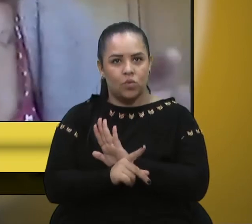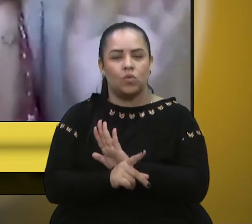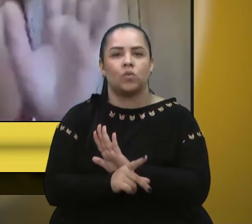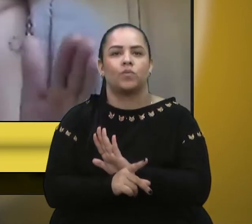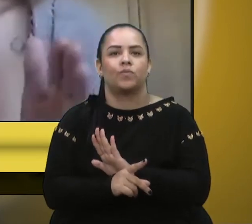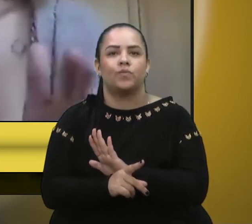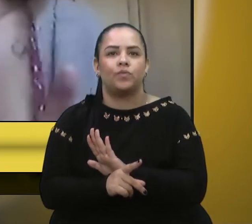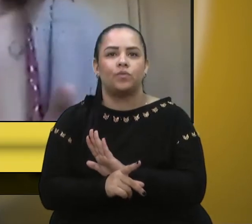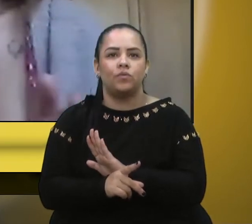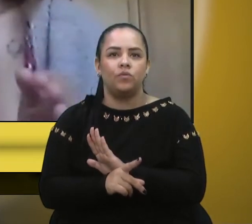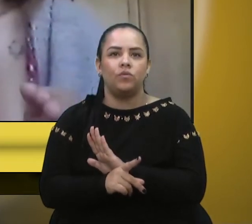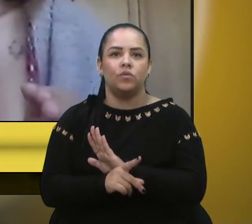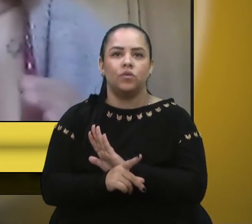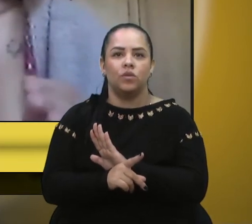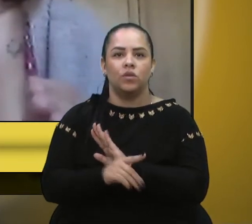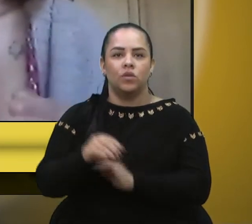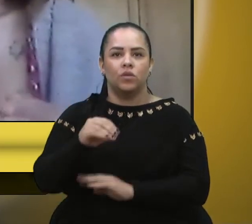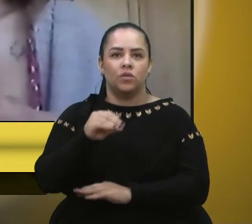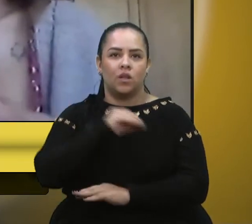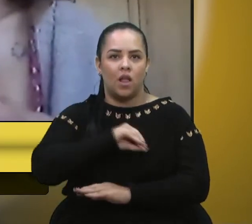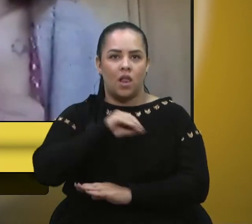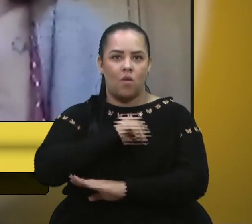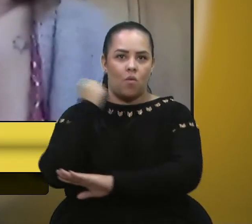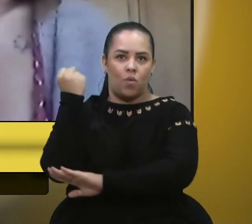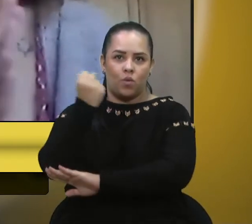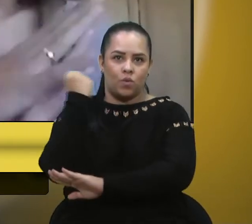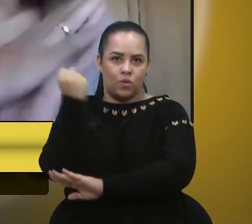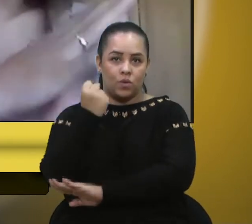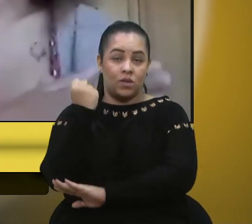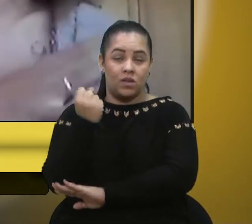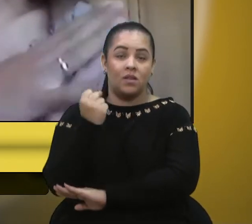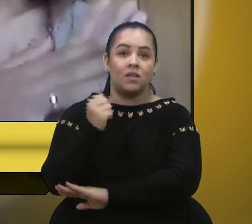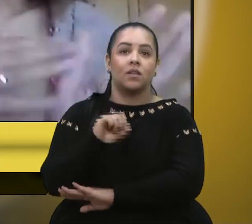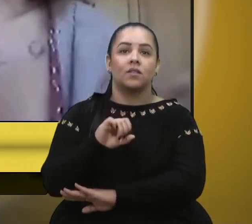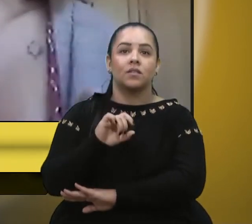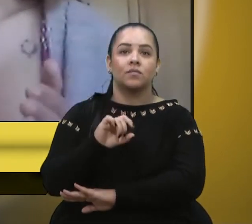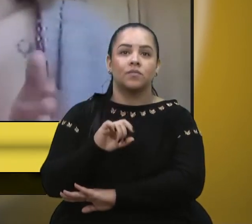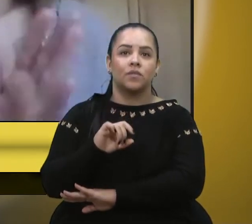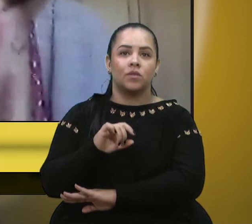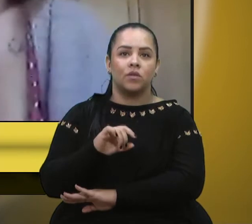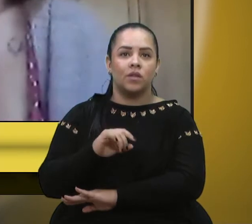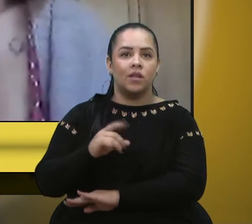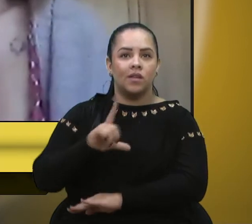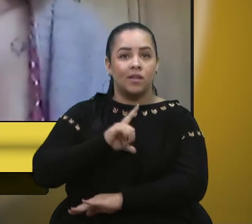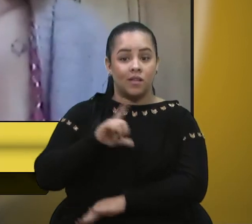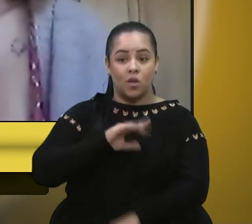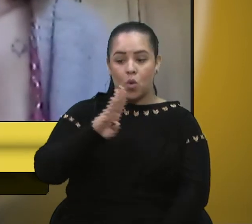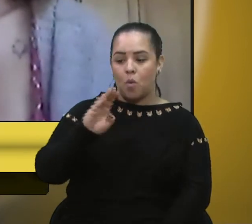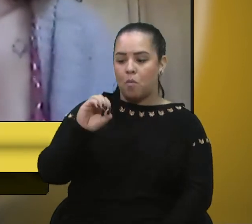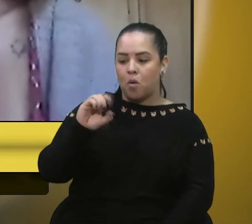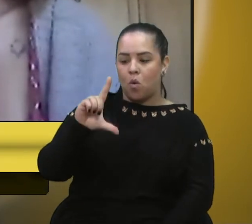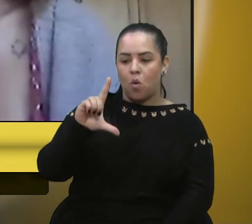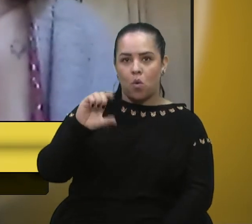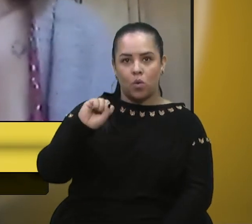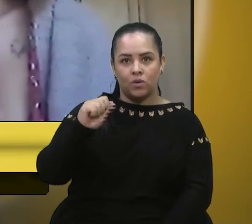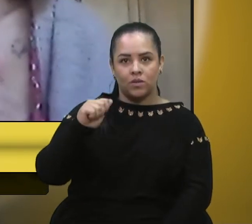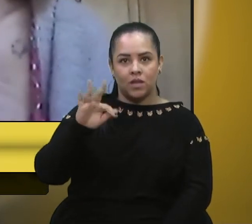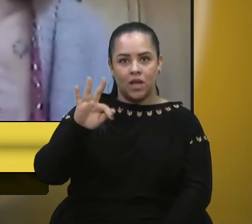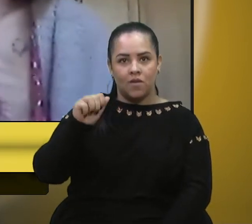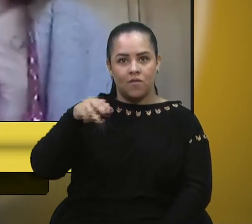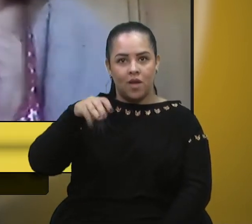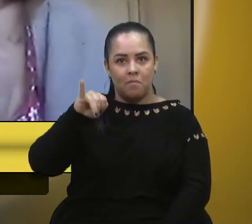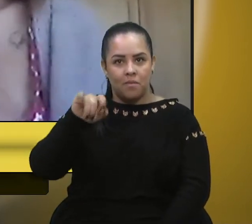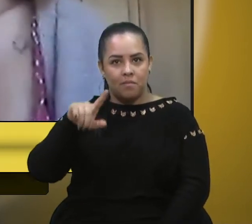menos 31% da nossa população, sendo que o Bolsa Família chega a menos de